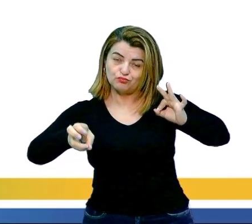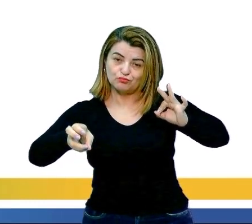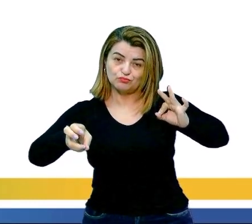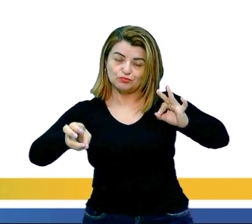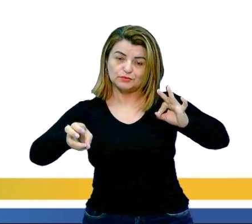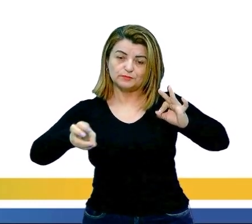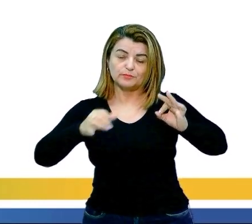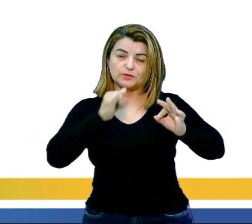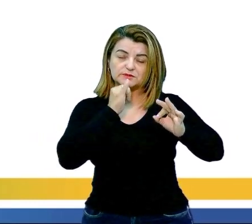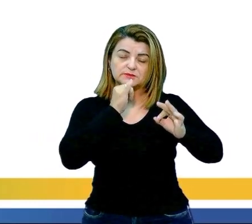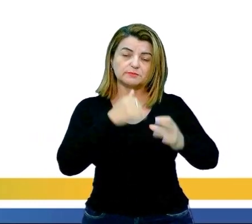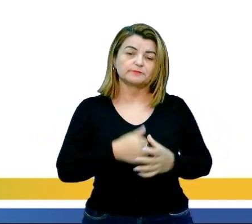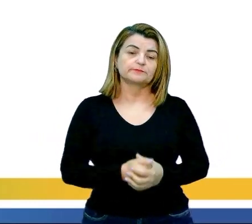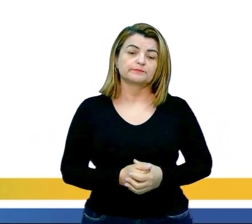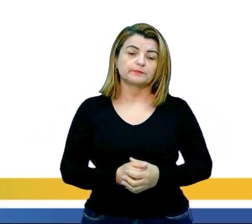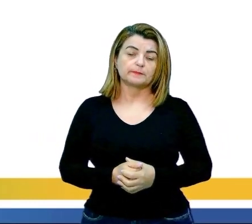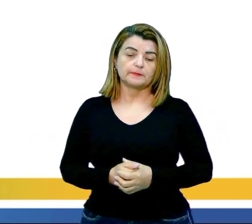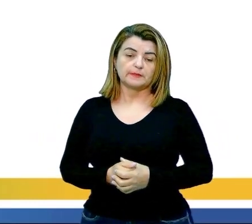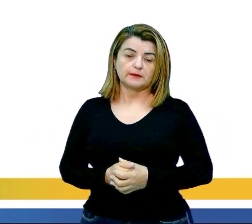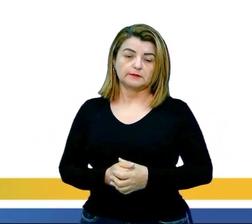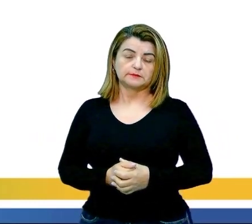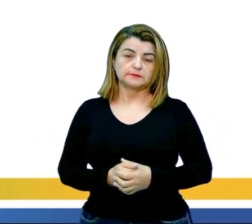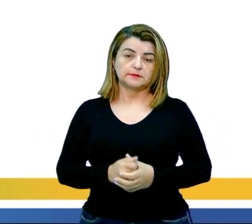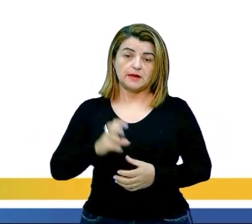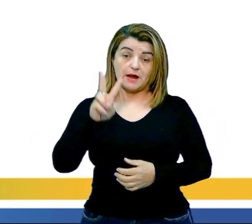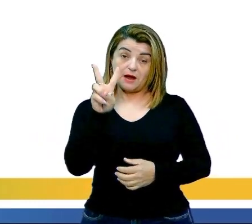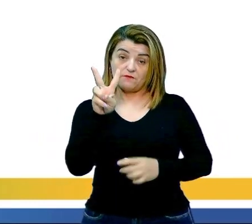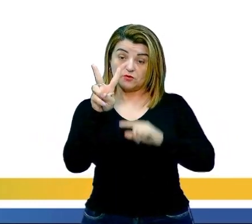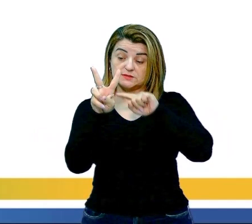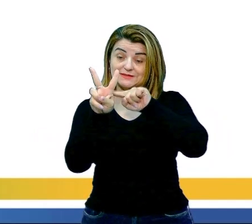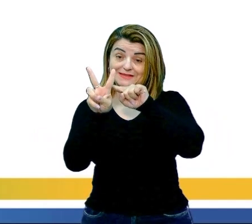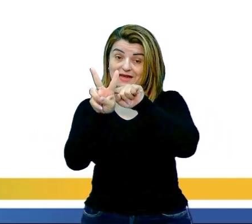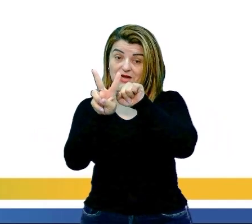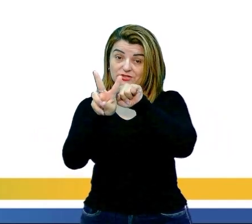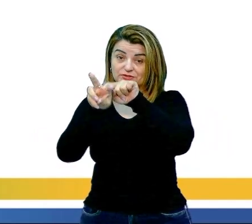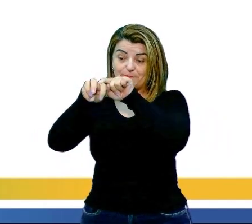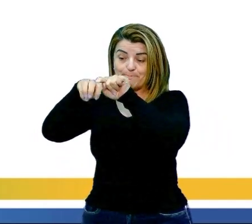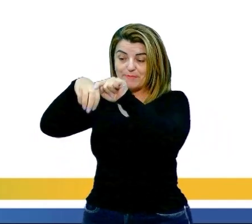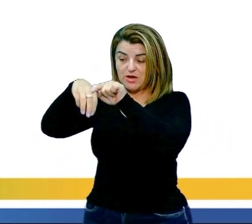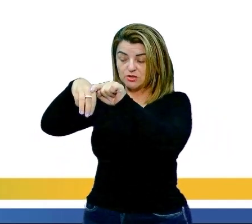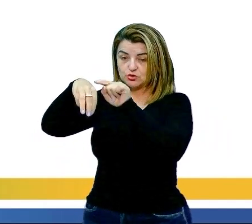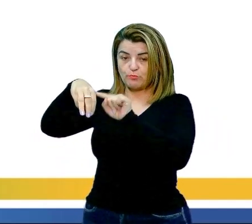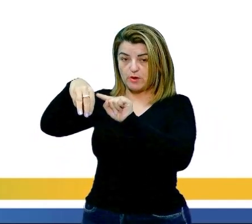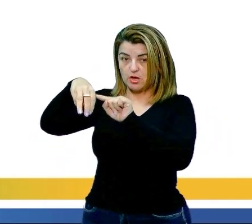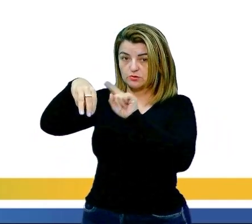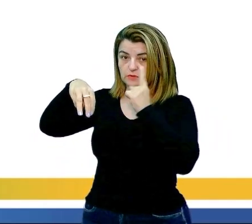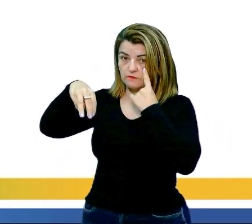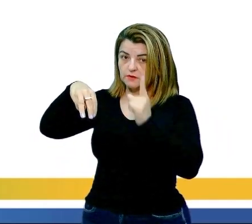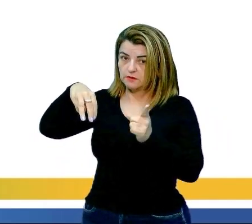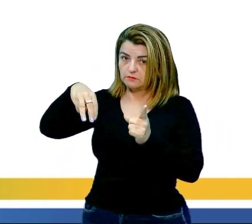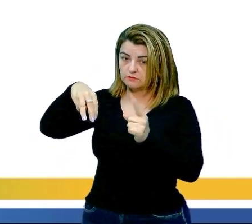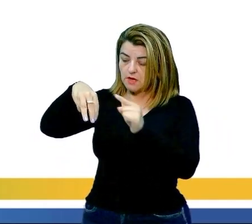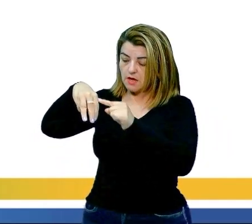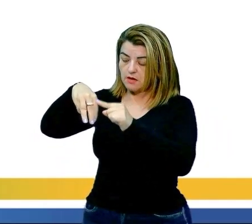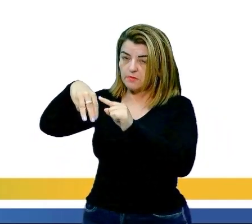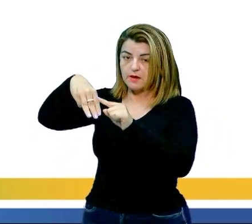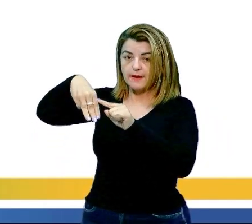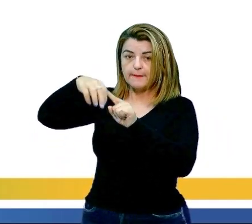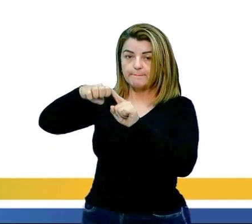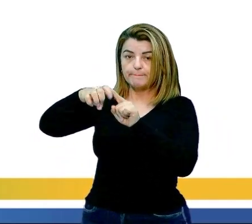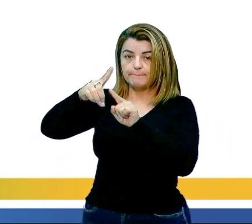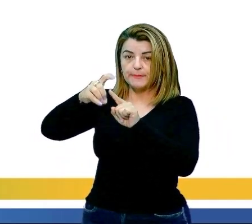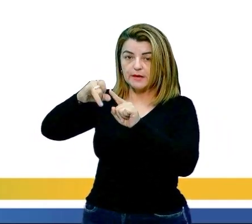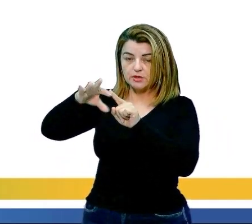hora. Então olha aí, a velocidade média, que esse mzinho é média, tudo bem, pessoal? Então vai